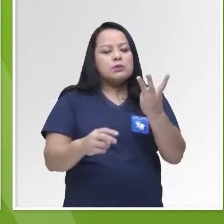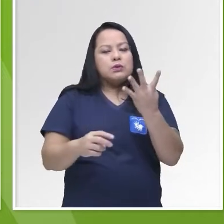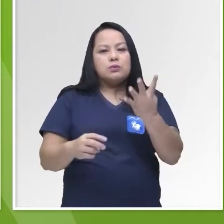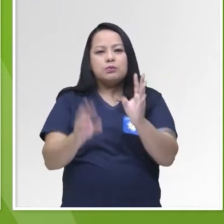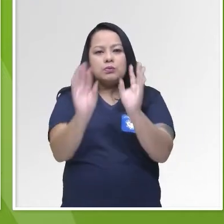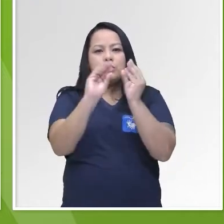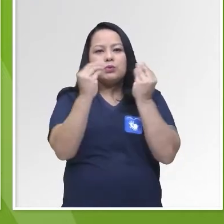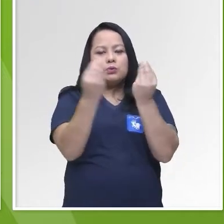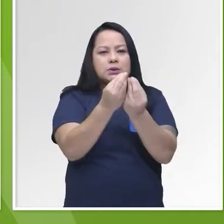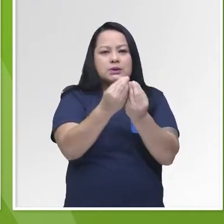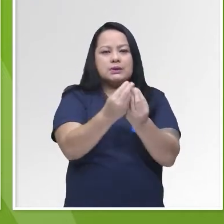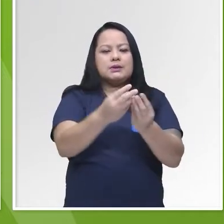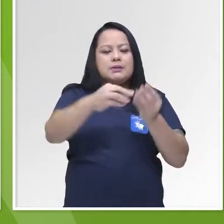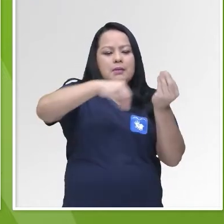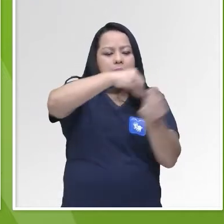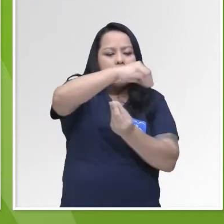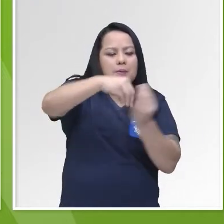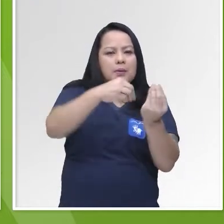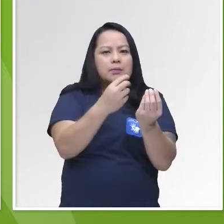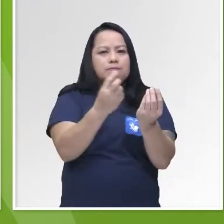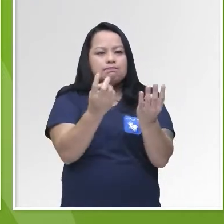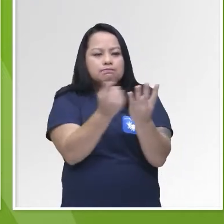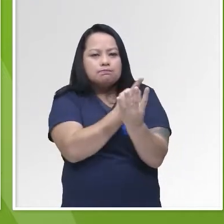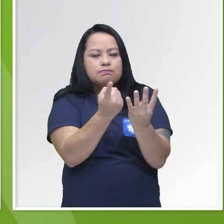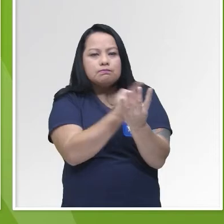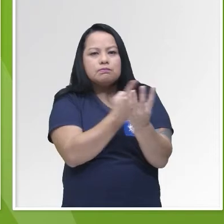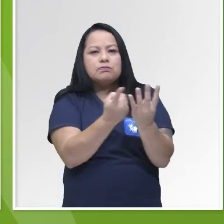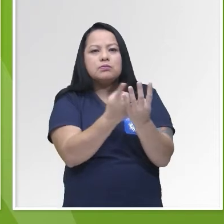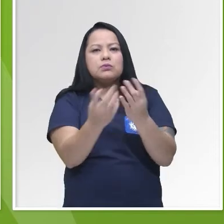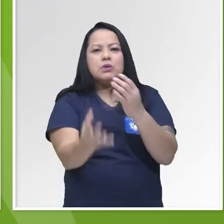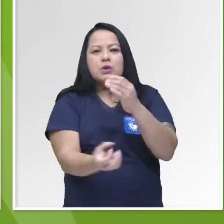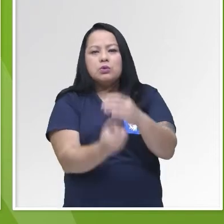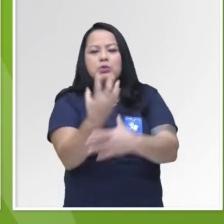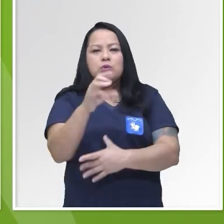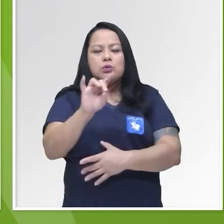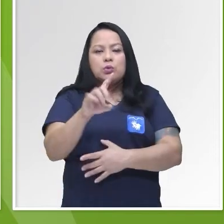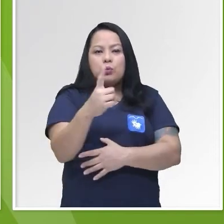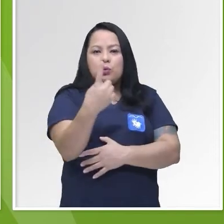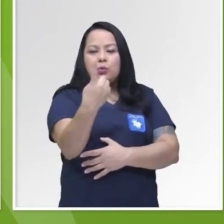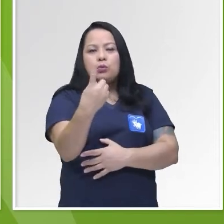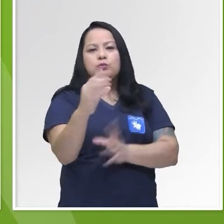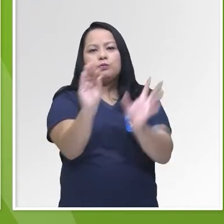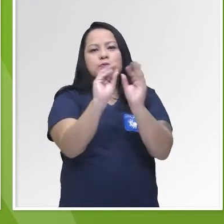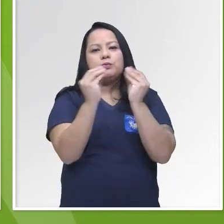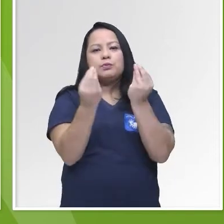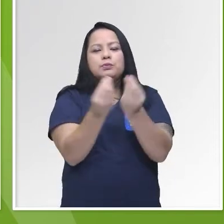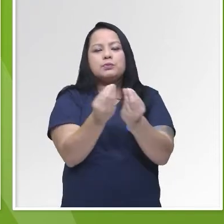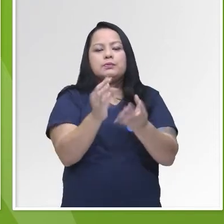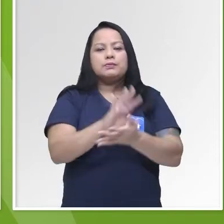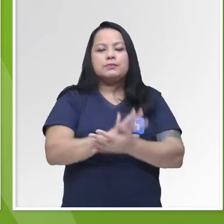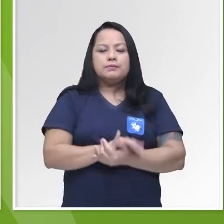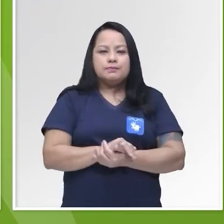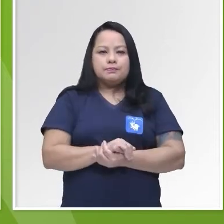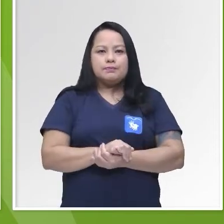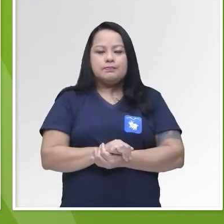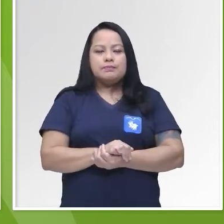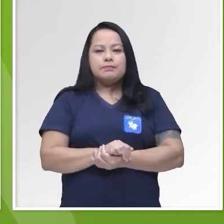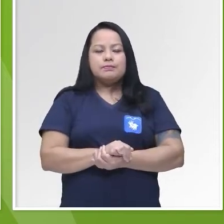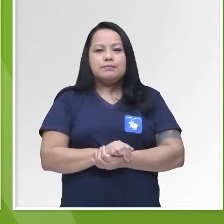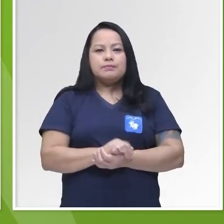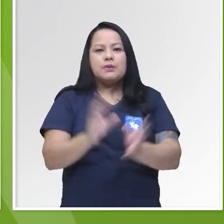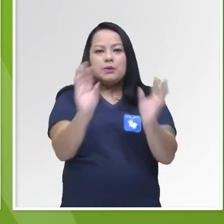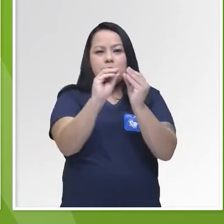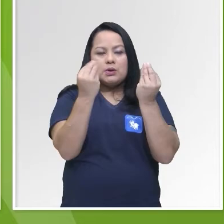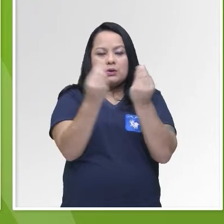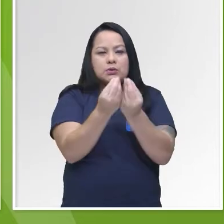que reagem entre si, formando um único produto. O produto formado